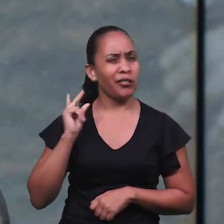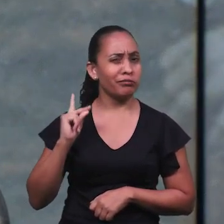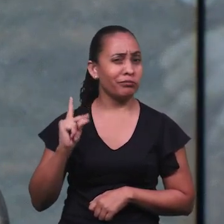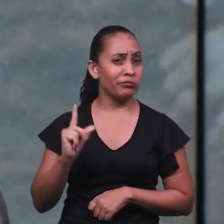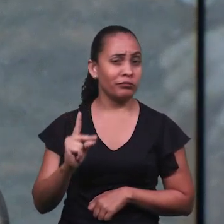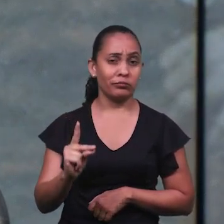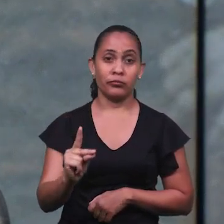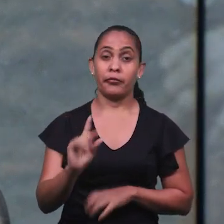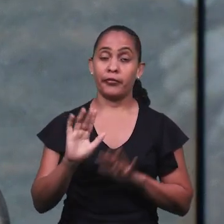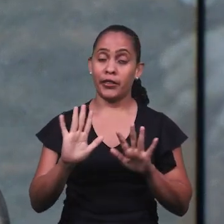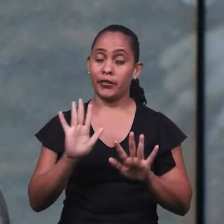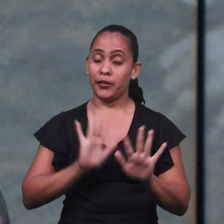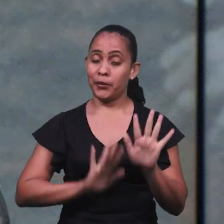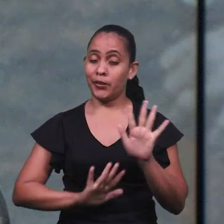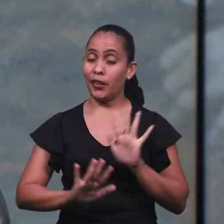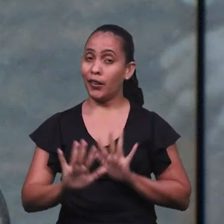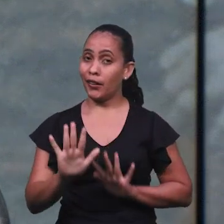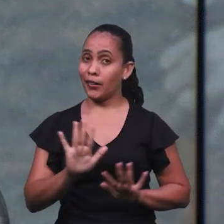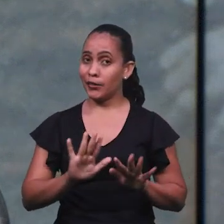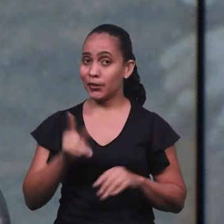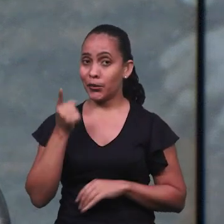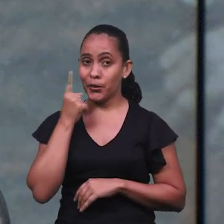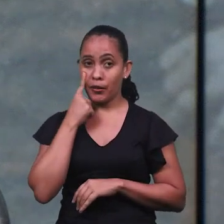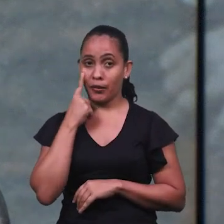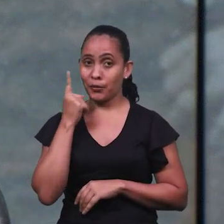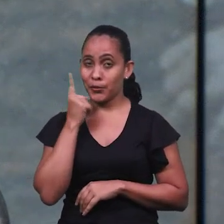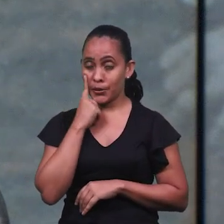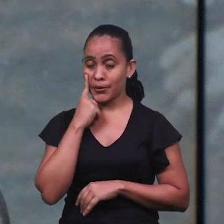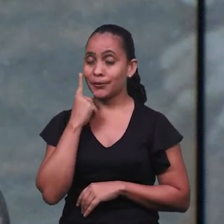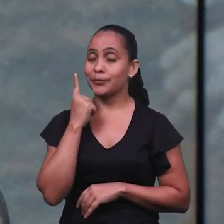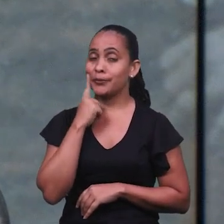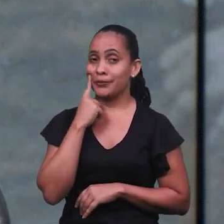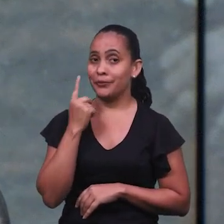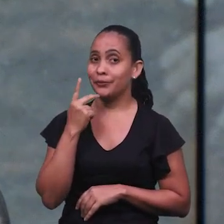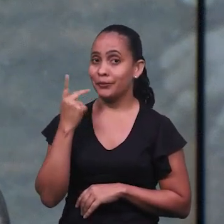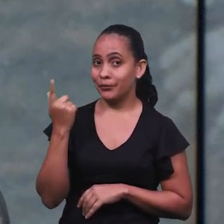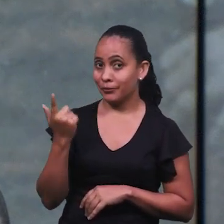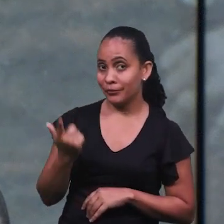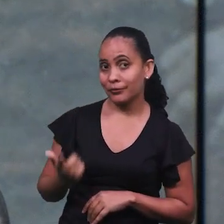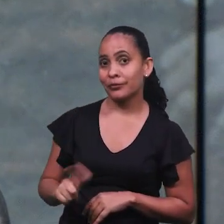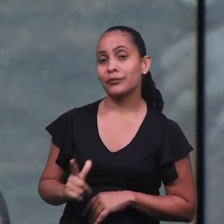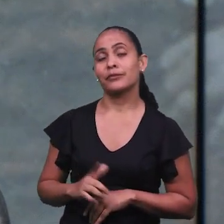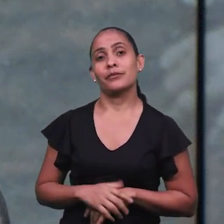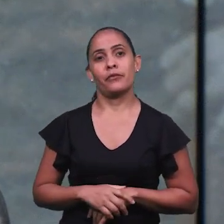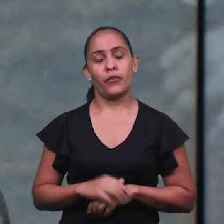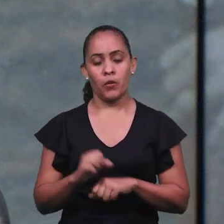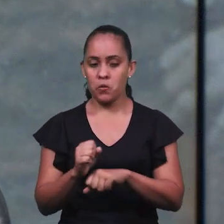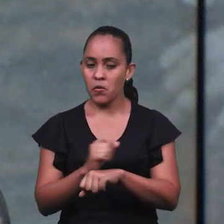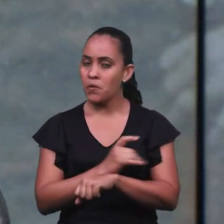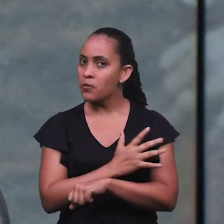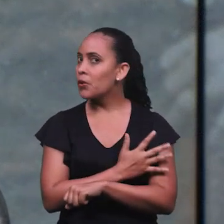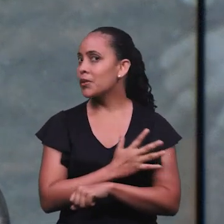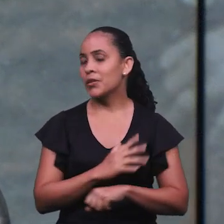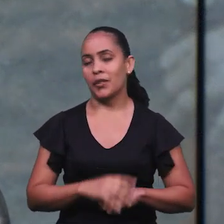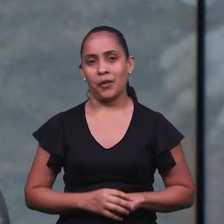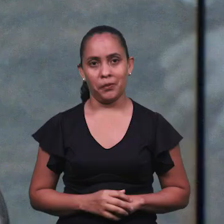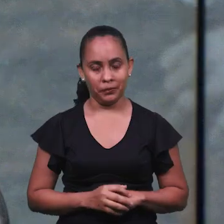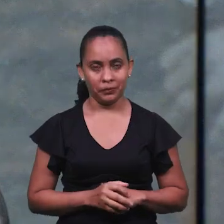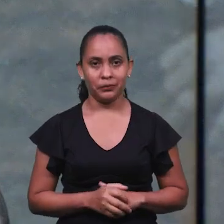muito cuidado, de olhar, ao olharmos aquilo ali, e isso, repito, do ponto de vista emocional